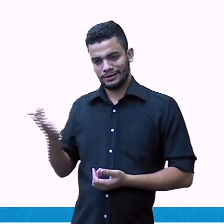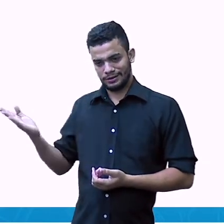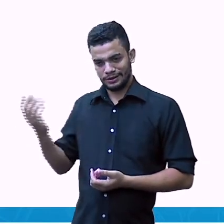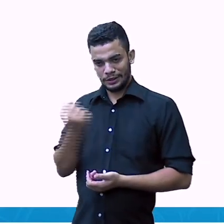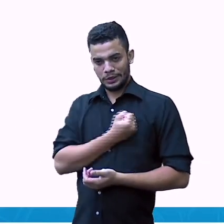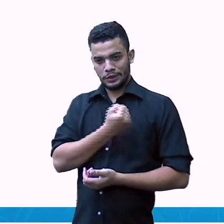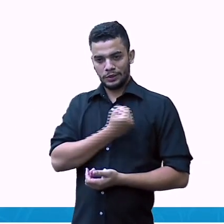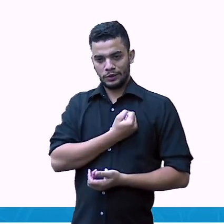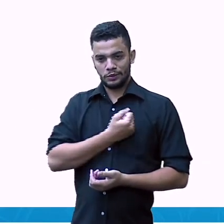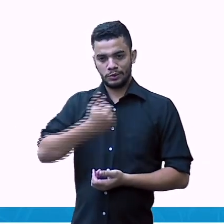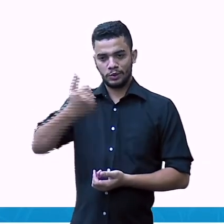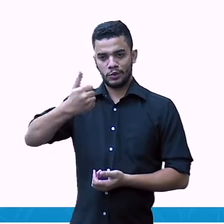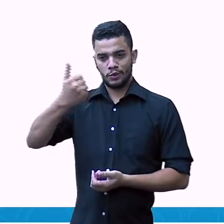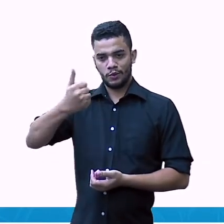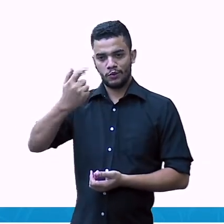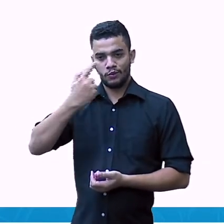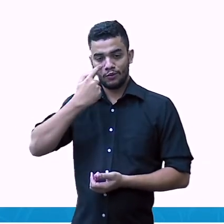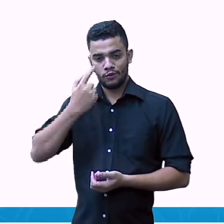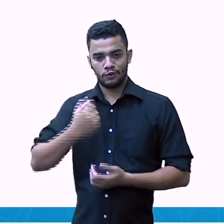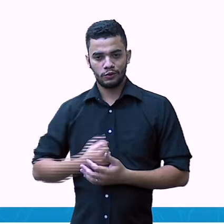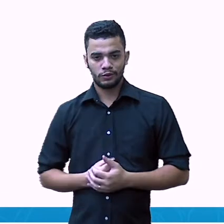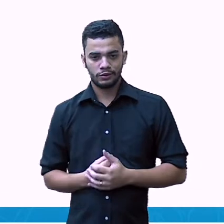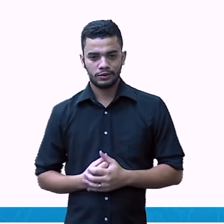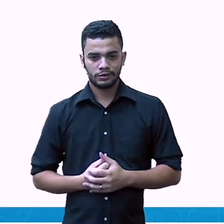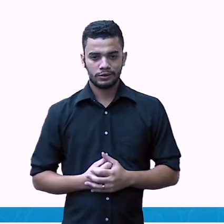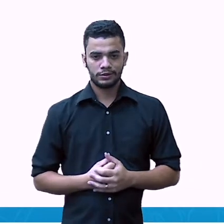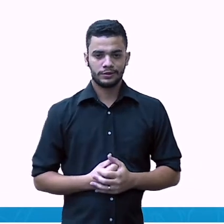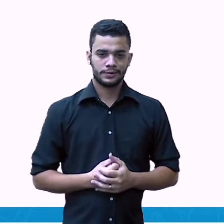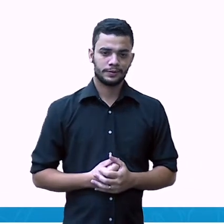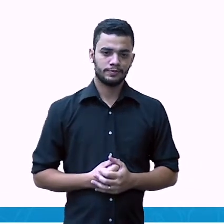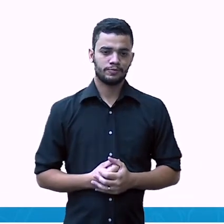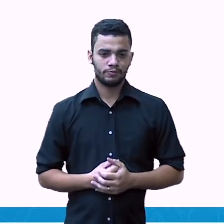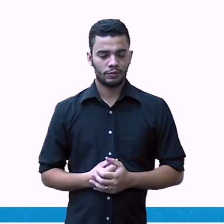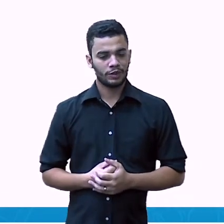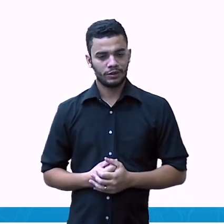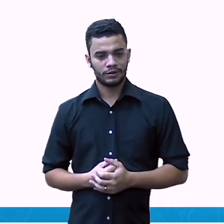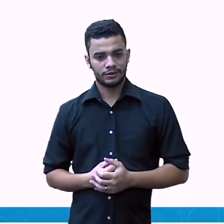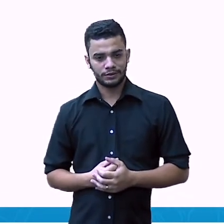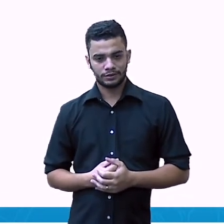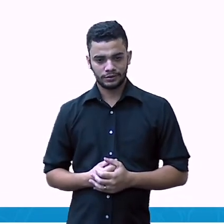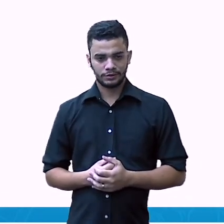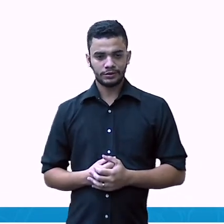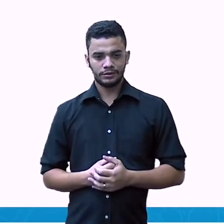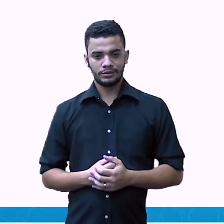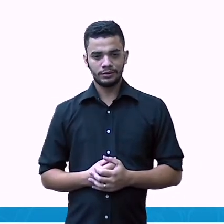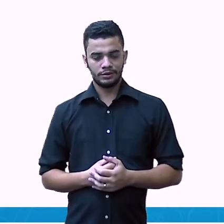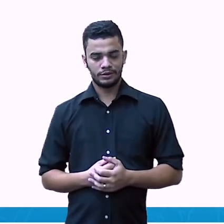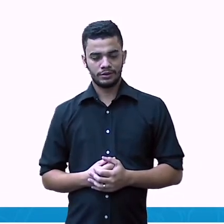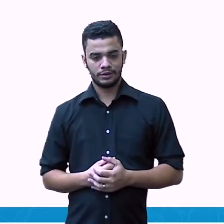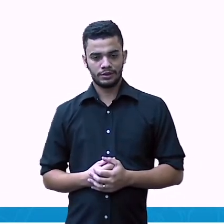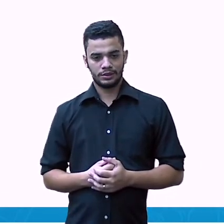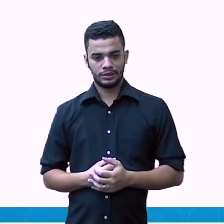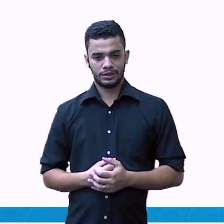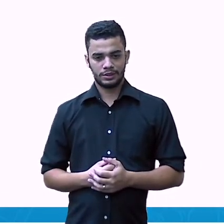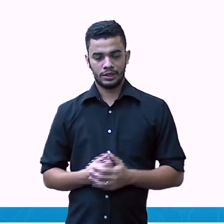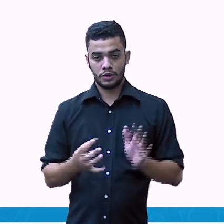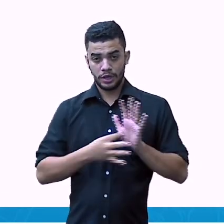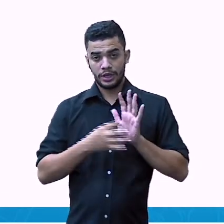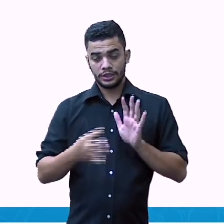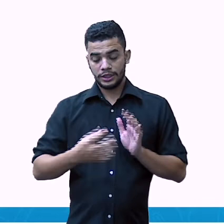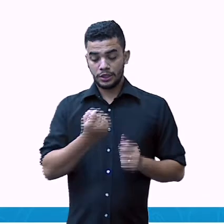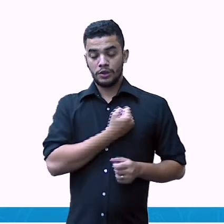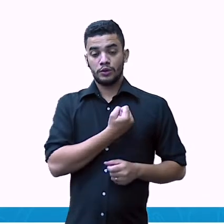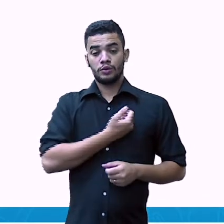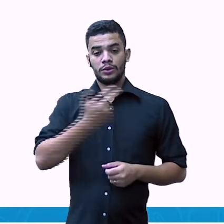marinheiro. Então, nós vamos acrescentar aí as letrinhas para a palavra marinheiro. Próxima dica. Eu